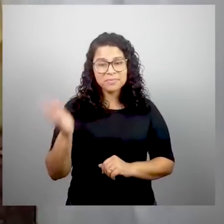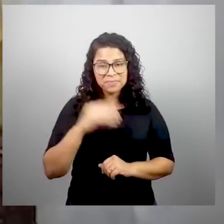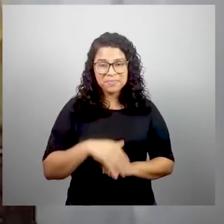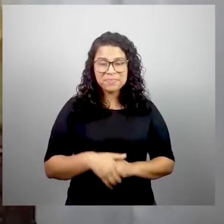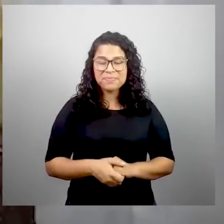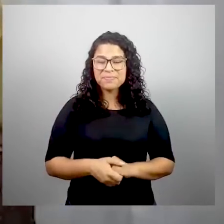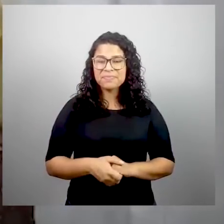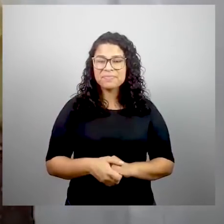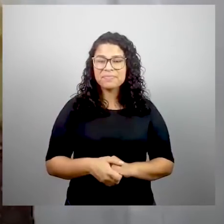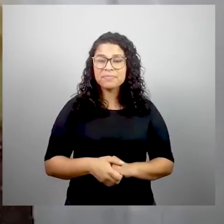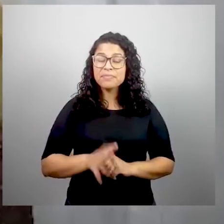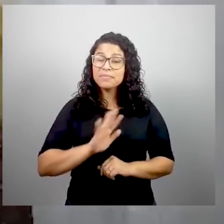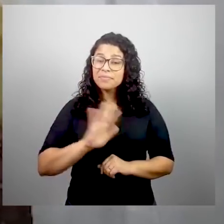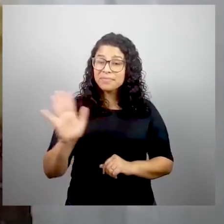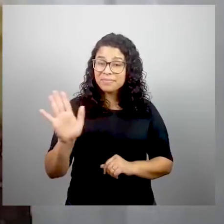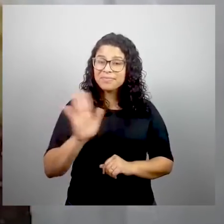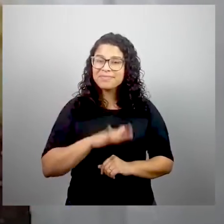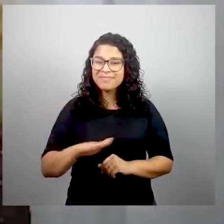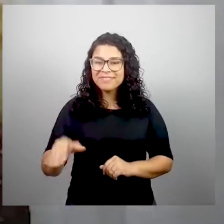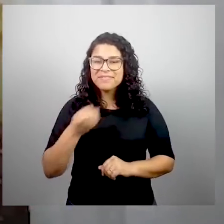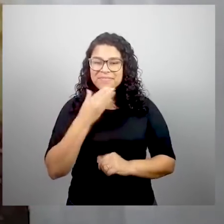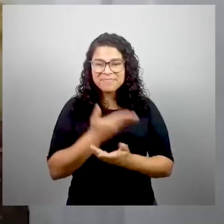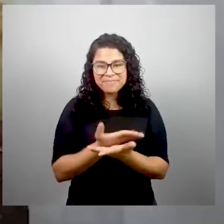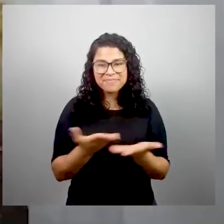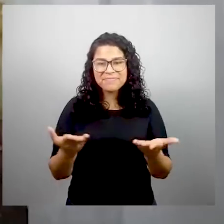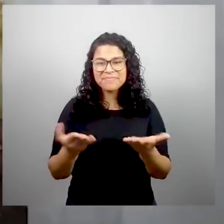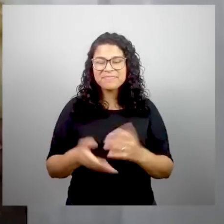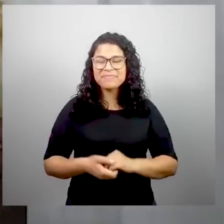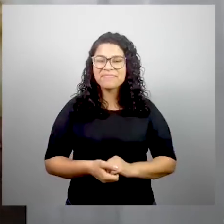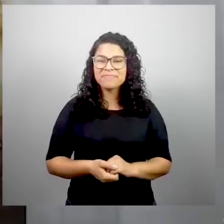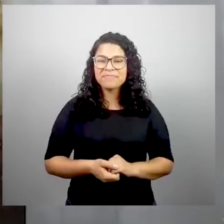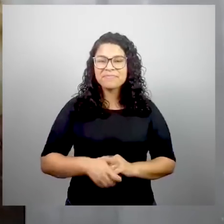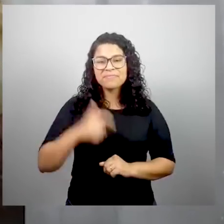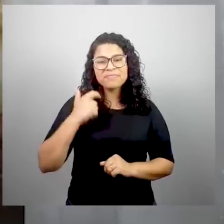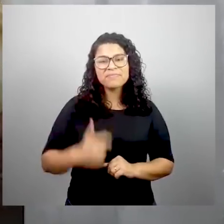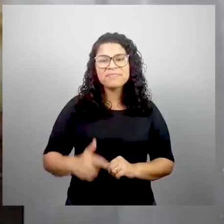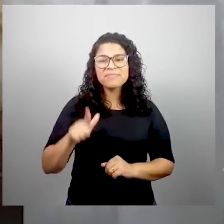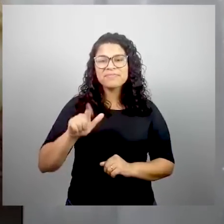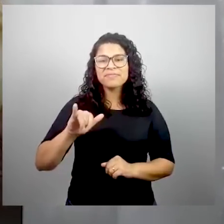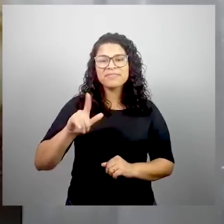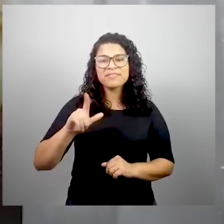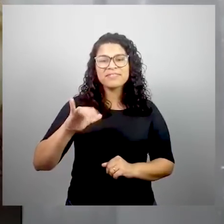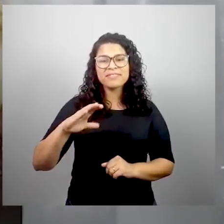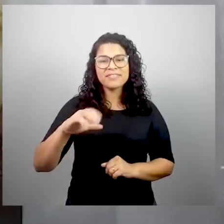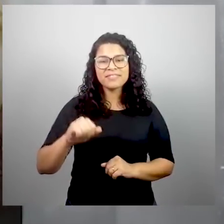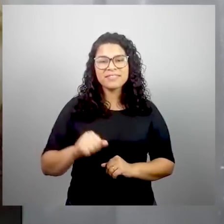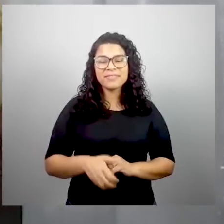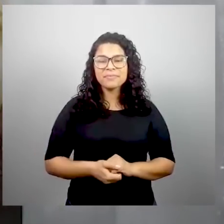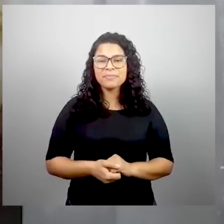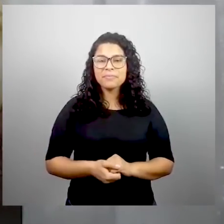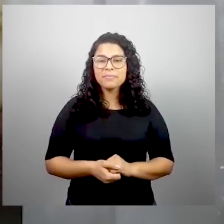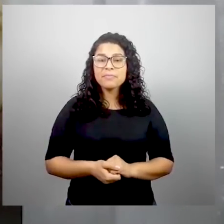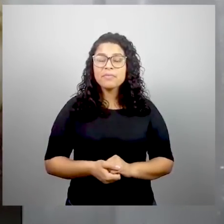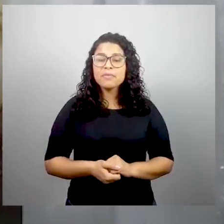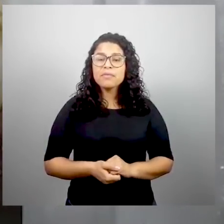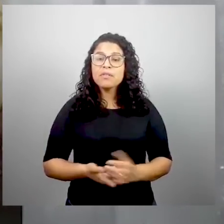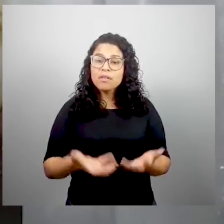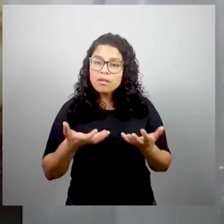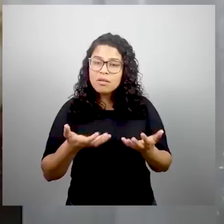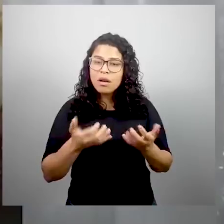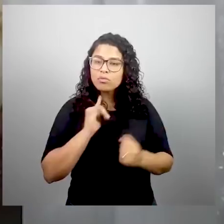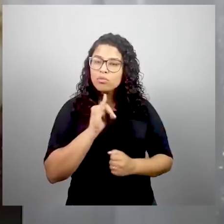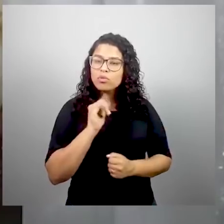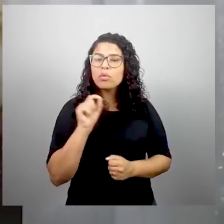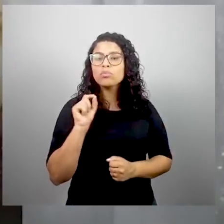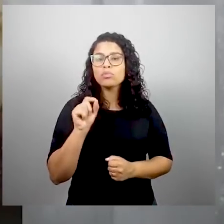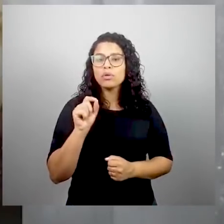Vamos lá? Olá, criançada, tudo bem com vocês? eu sou a Lilica. Eu gostaria de contar